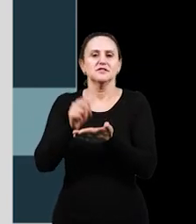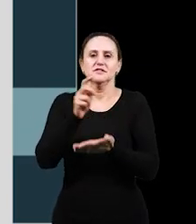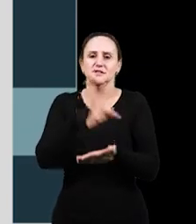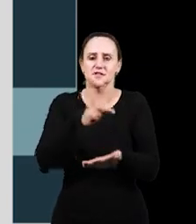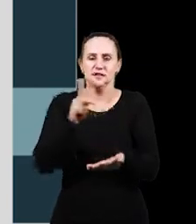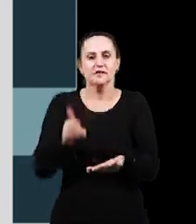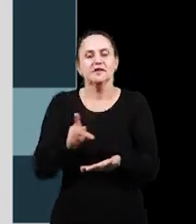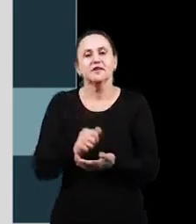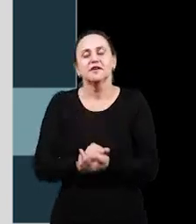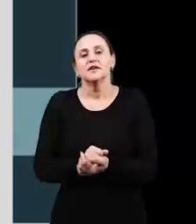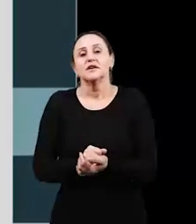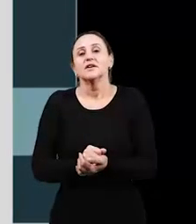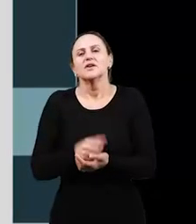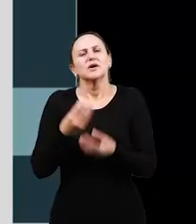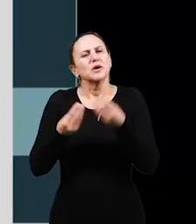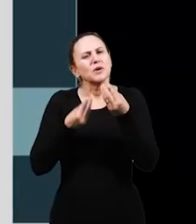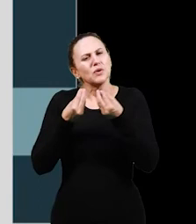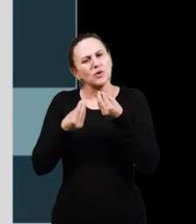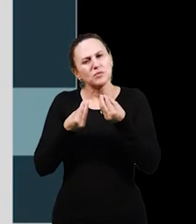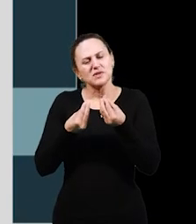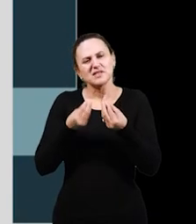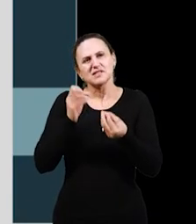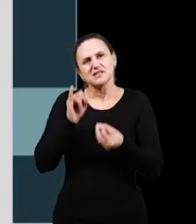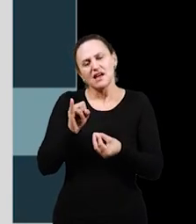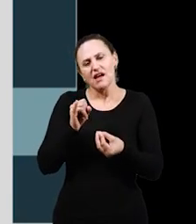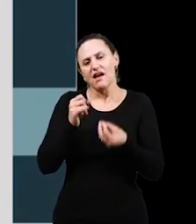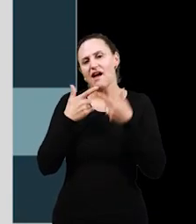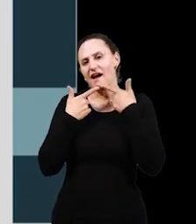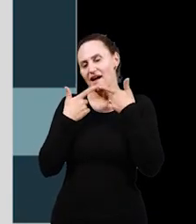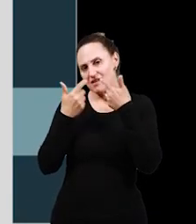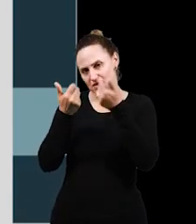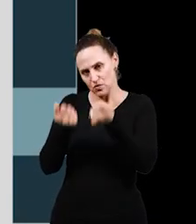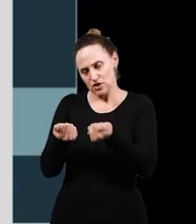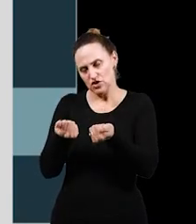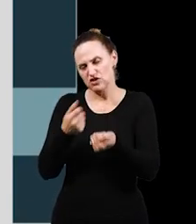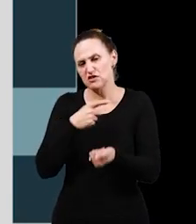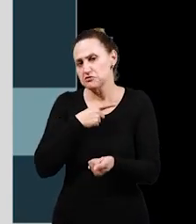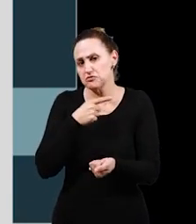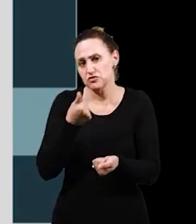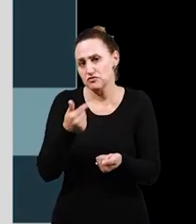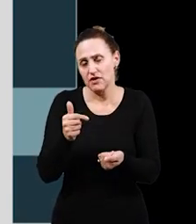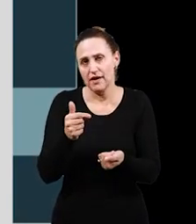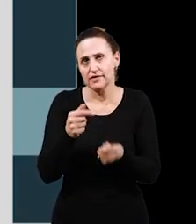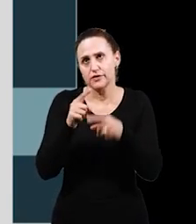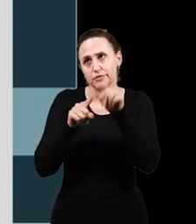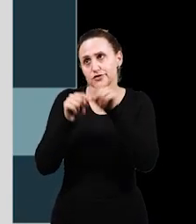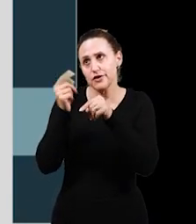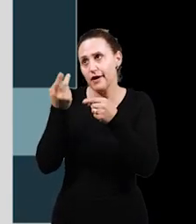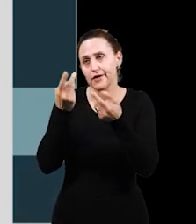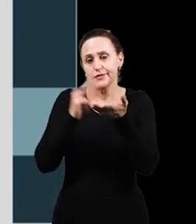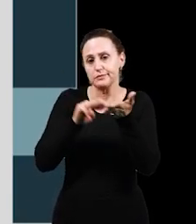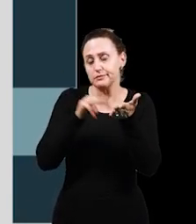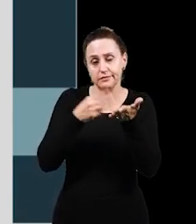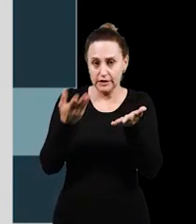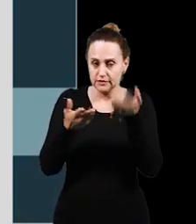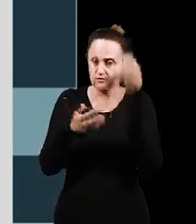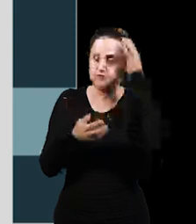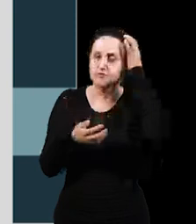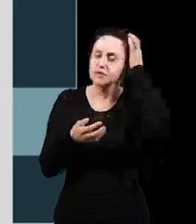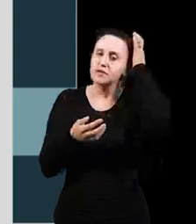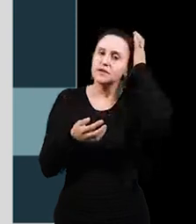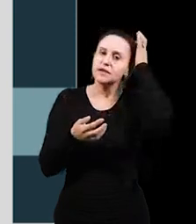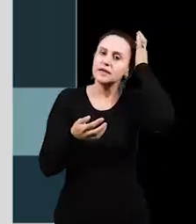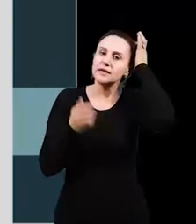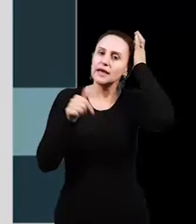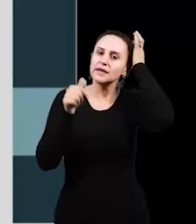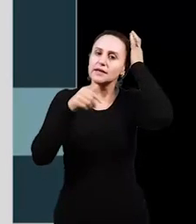né e essa linguística fosse uma ciência ainda sem método e sem objeto próprios e no Brasil Então a